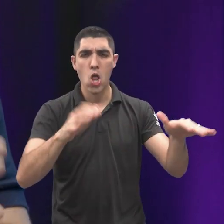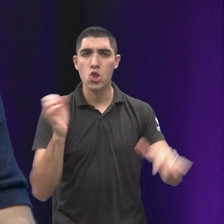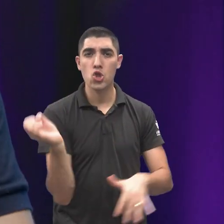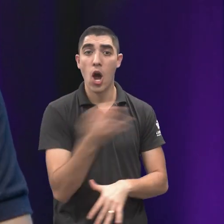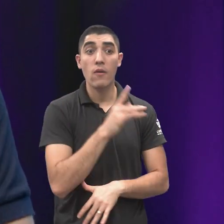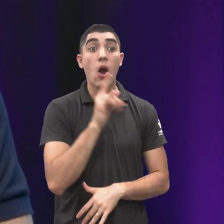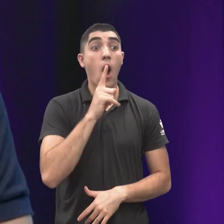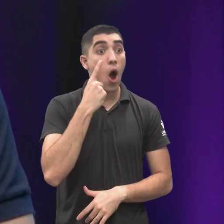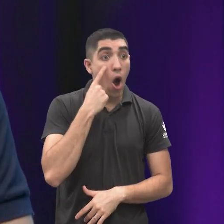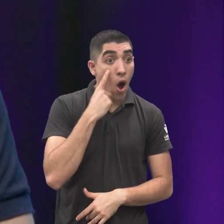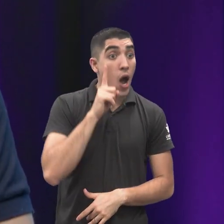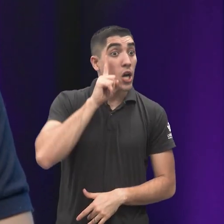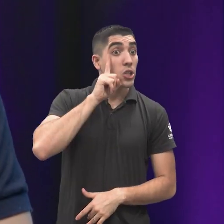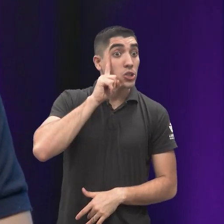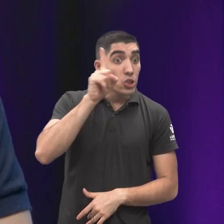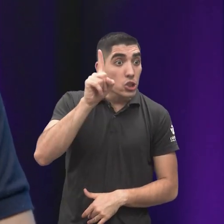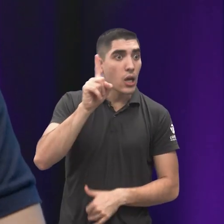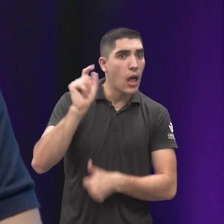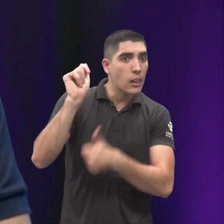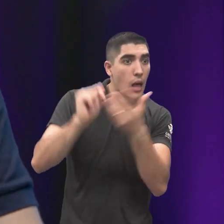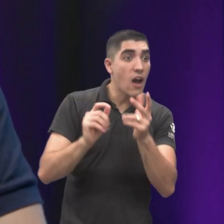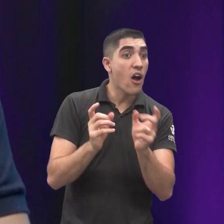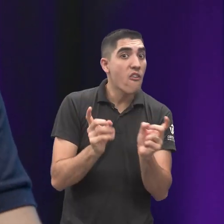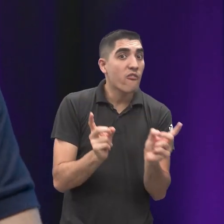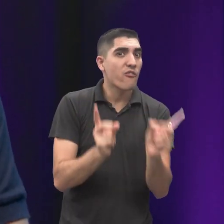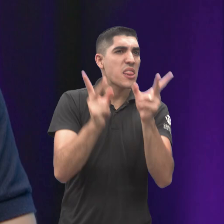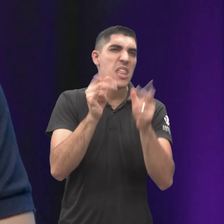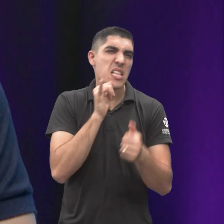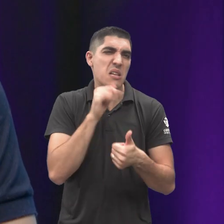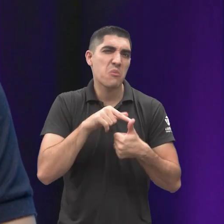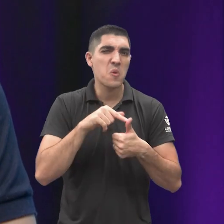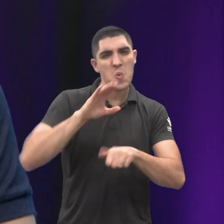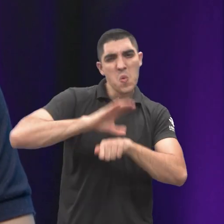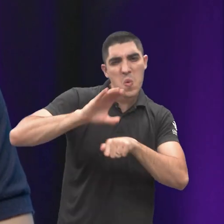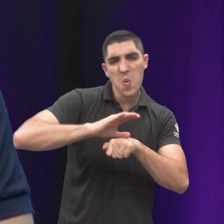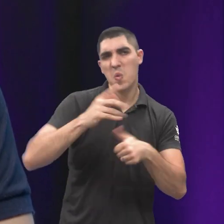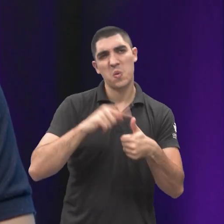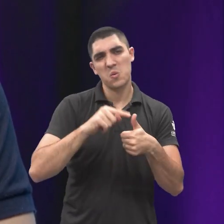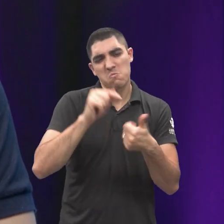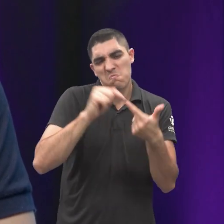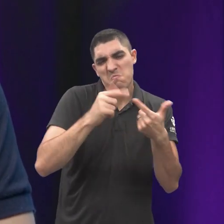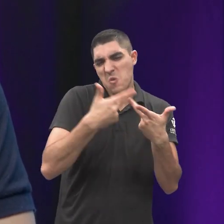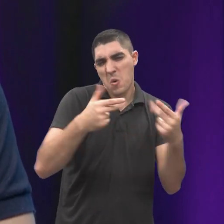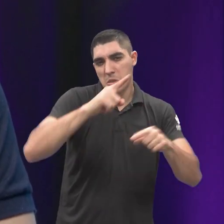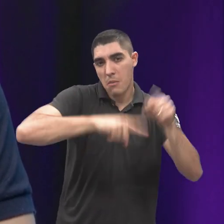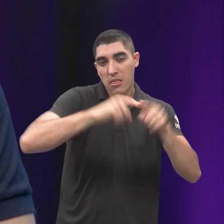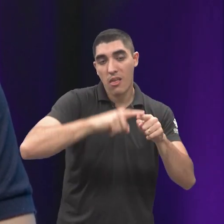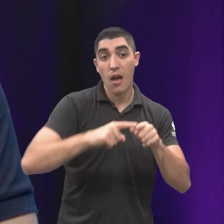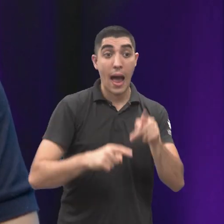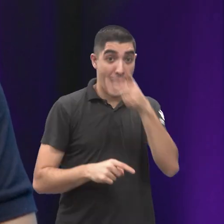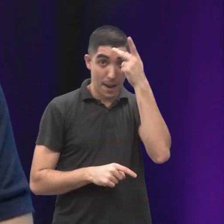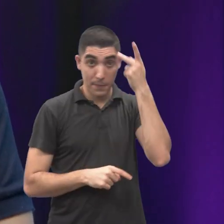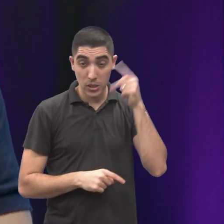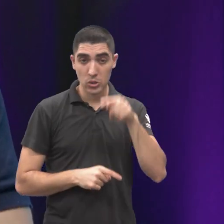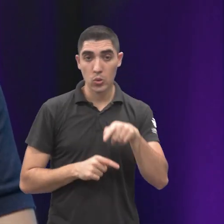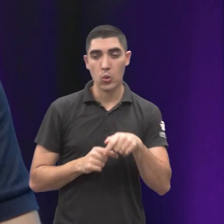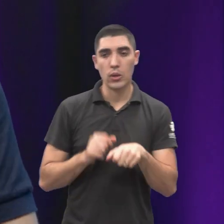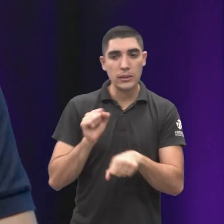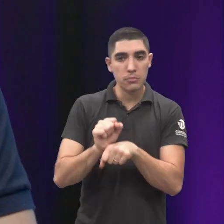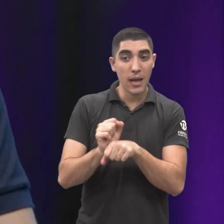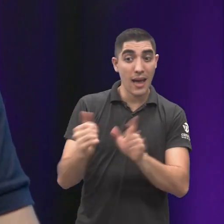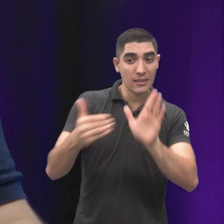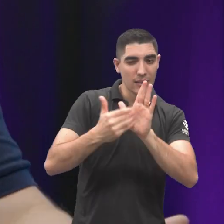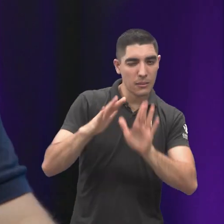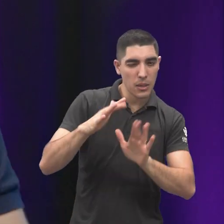chegar numa data ali e vender algum curso, alguma coisa relacionada ao seu produto. Essas pessoas, eles esperam essas